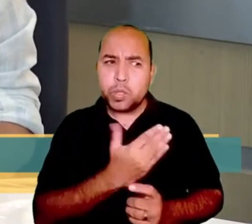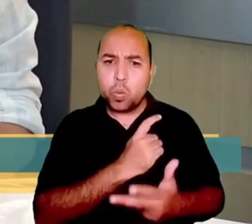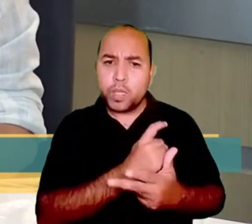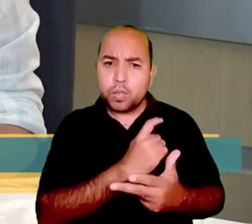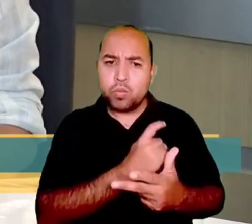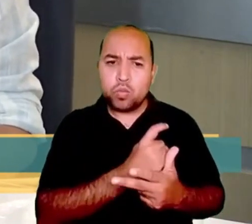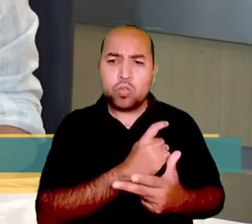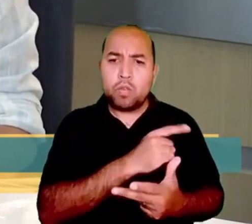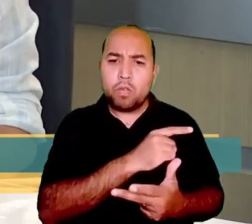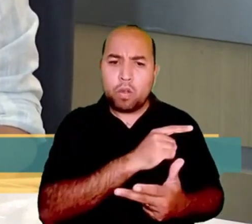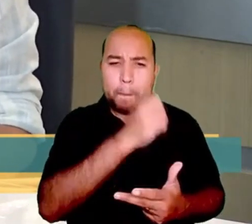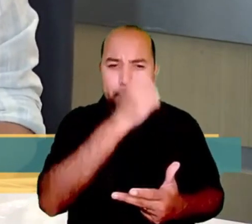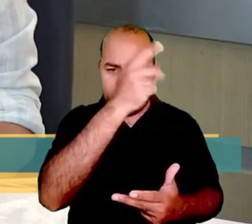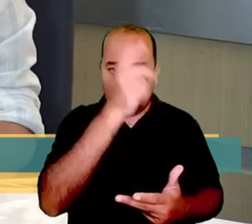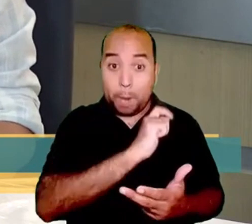efetivamente